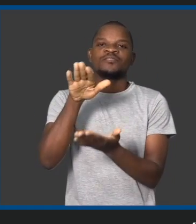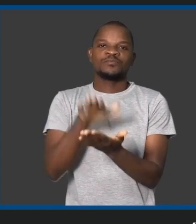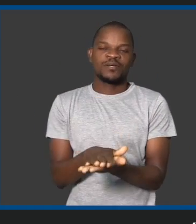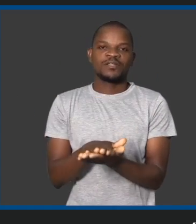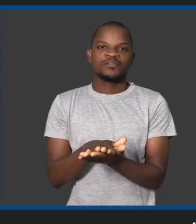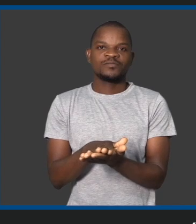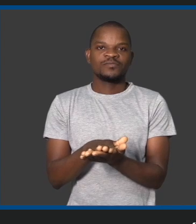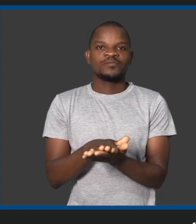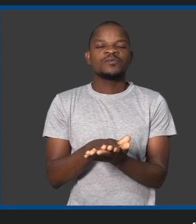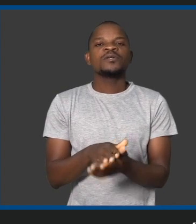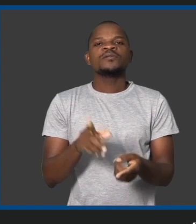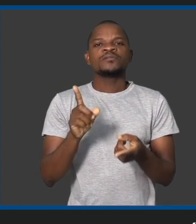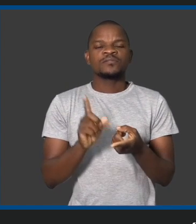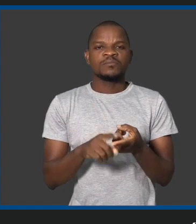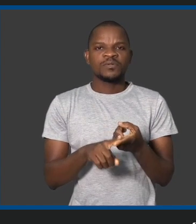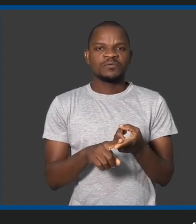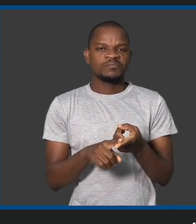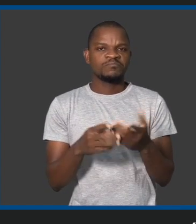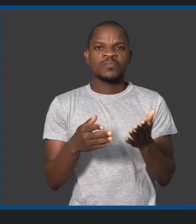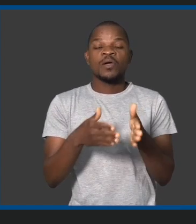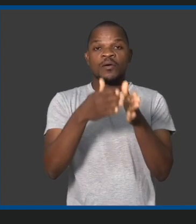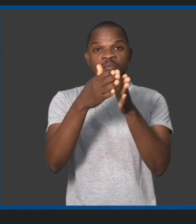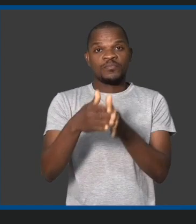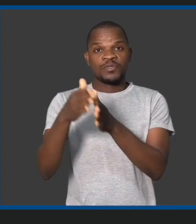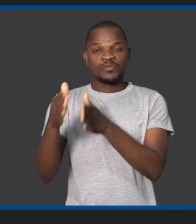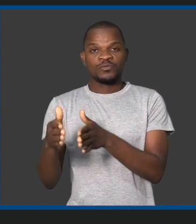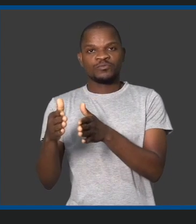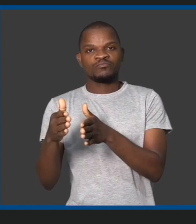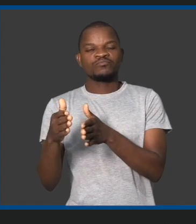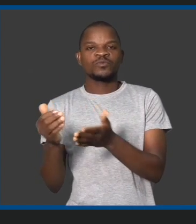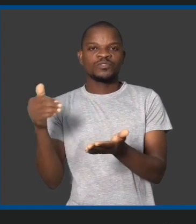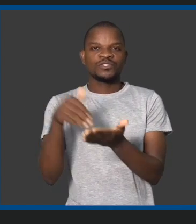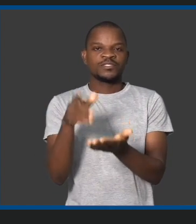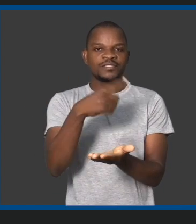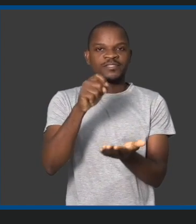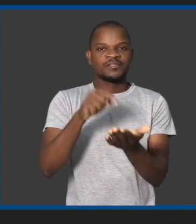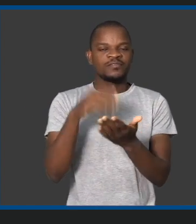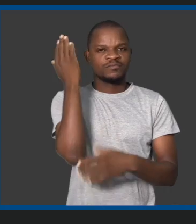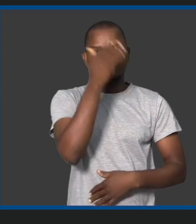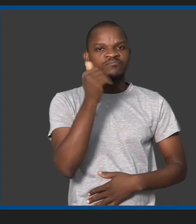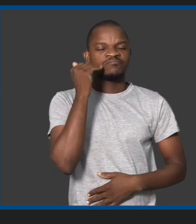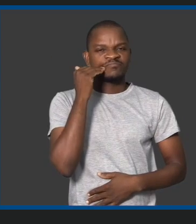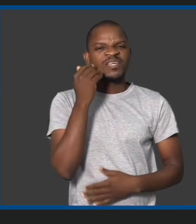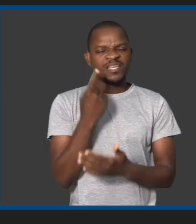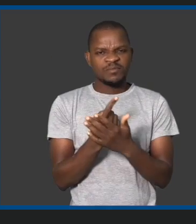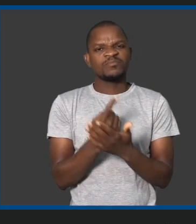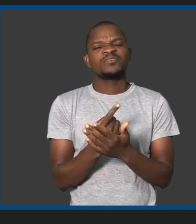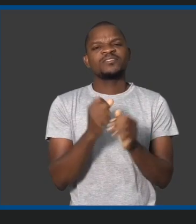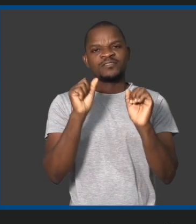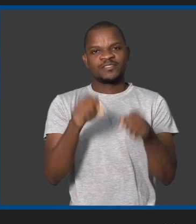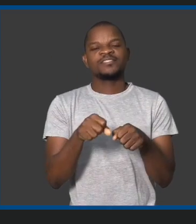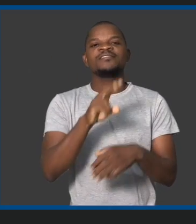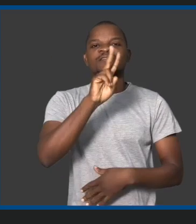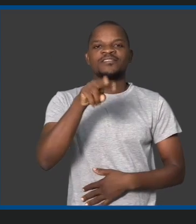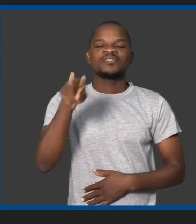monumento, que quem vem aqui na cidade de Shumui é obrigatório,